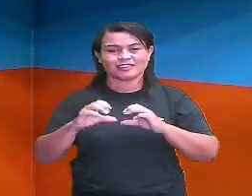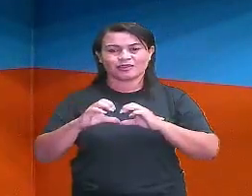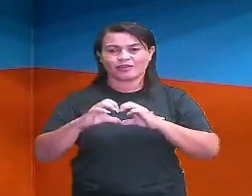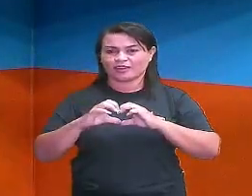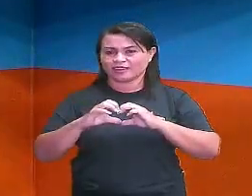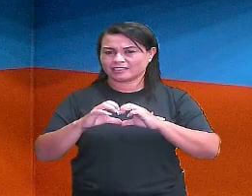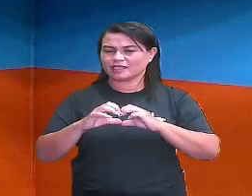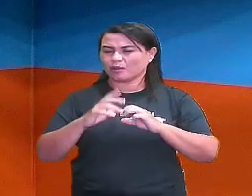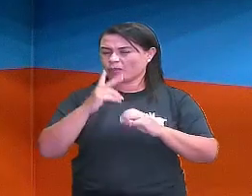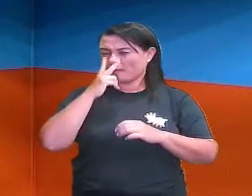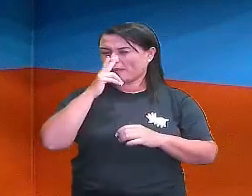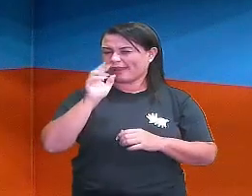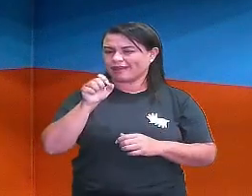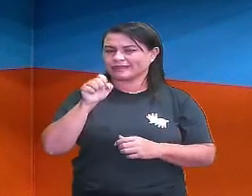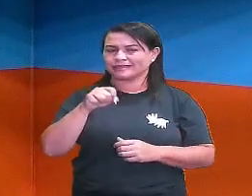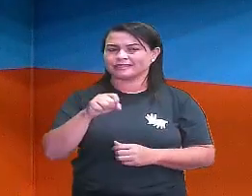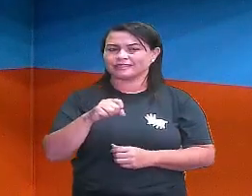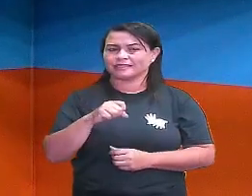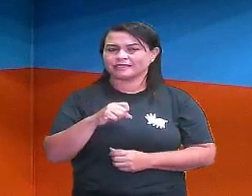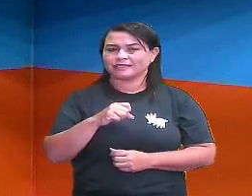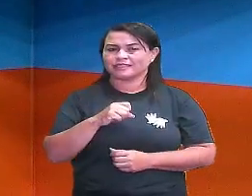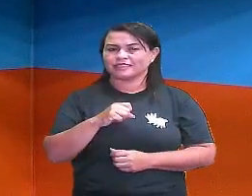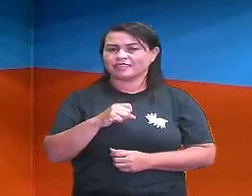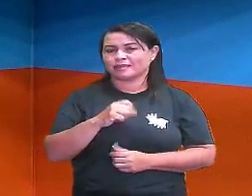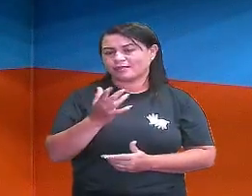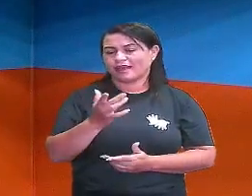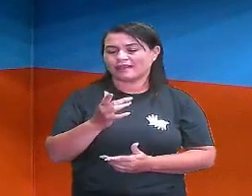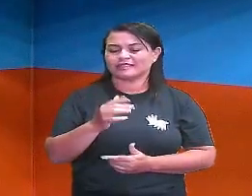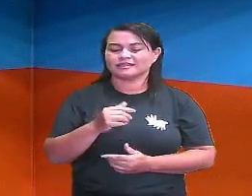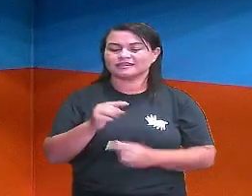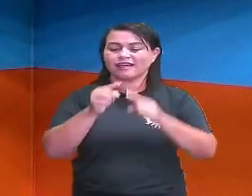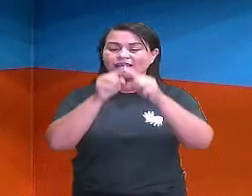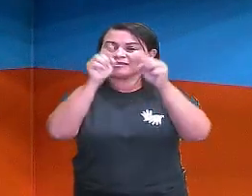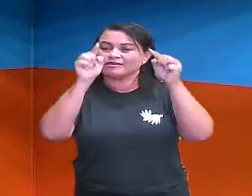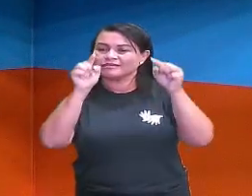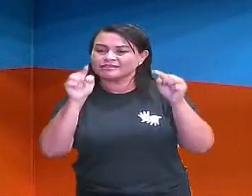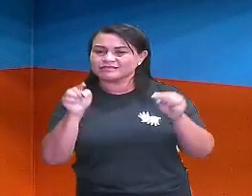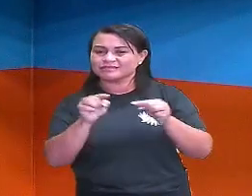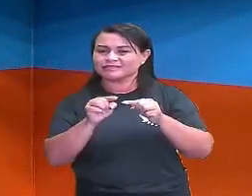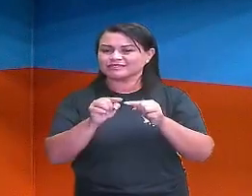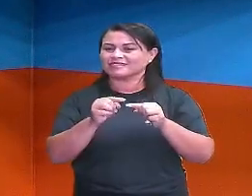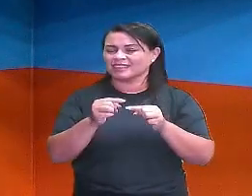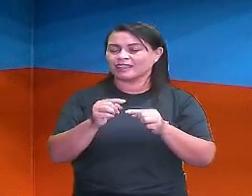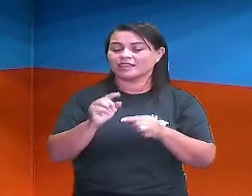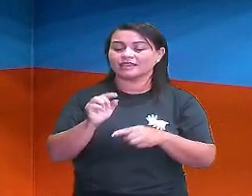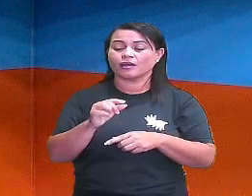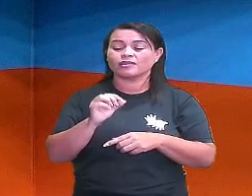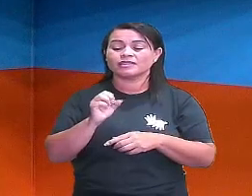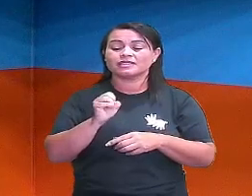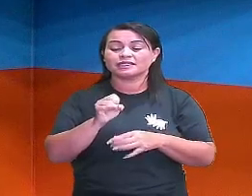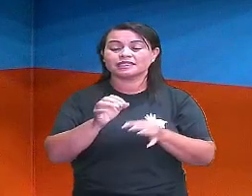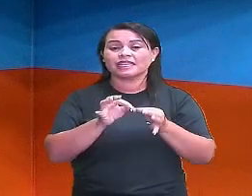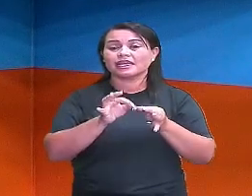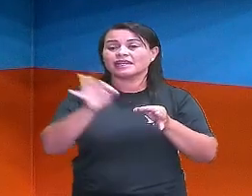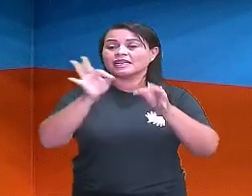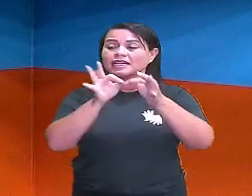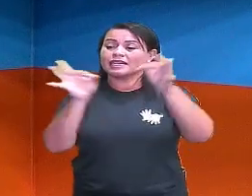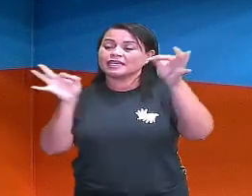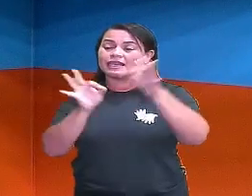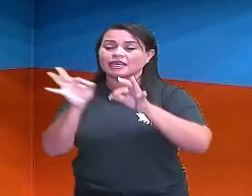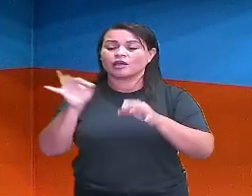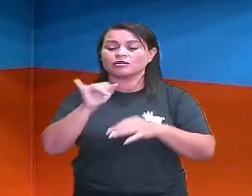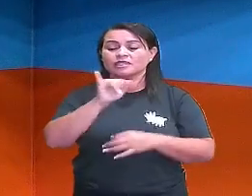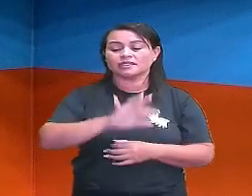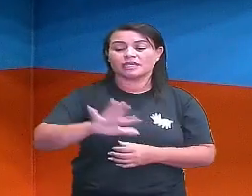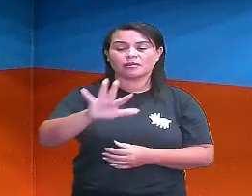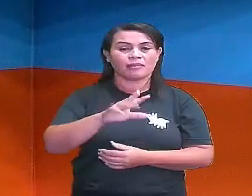Ele quis dar a ideia de um coração, só que aí está naquela ideia de geometria, né? Então, ó, se ligarmos os pontos, encontramos aí essa